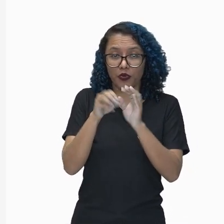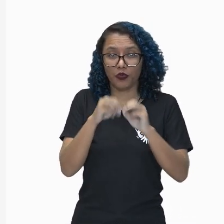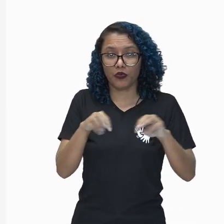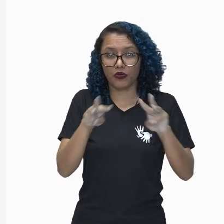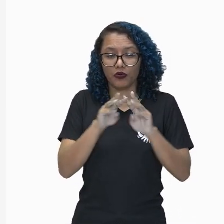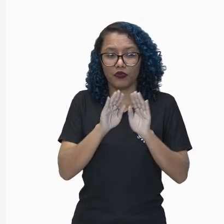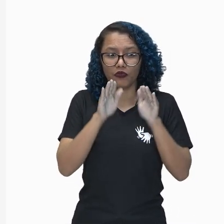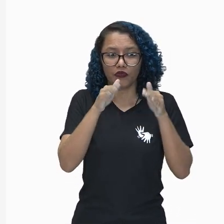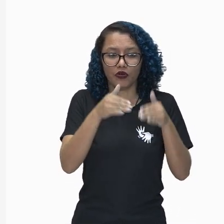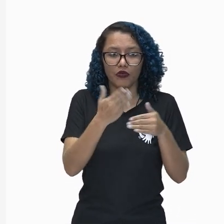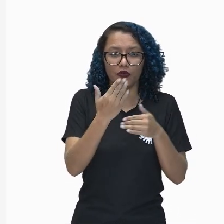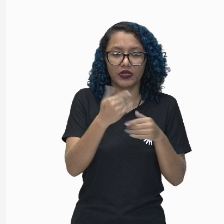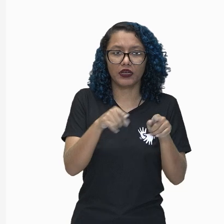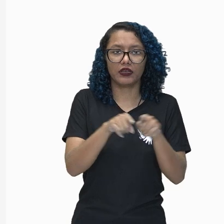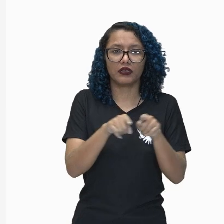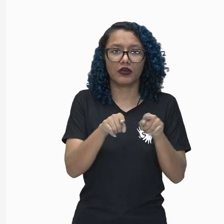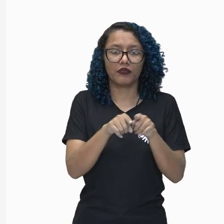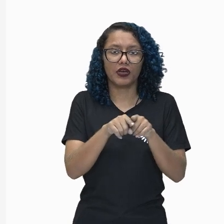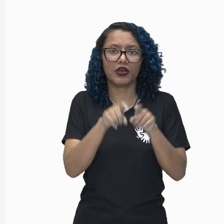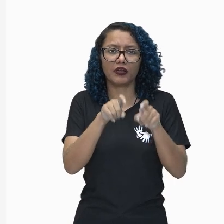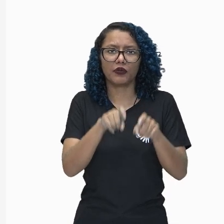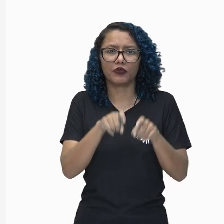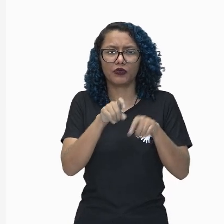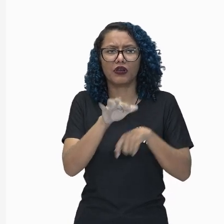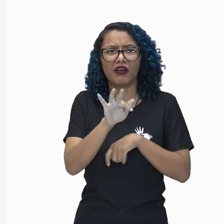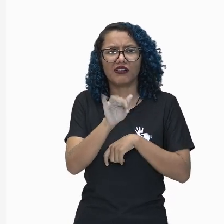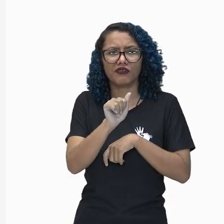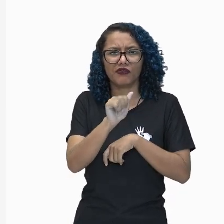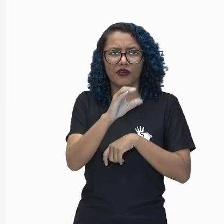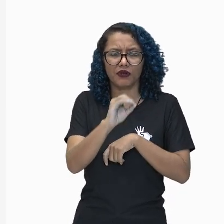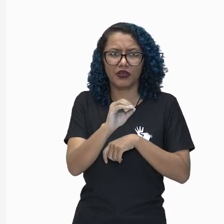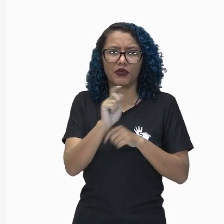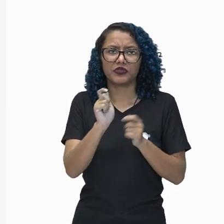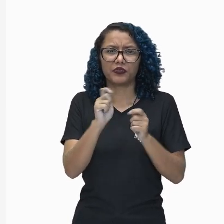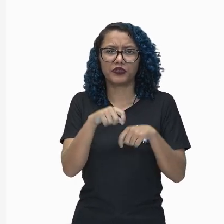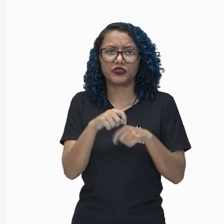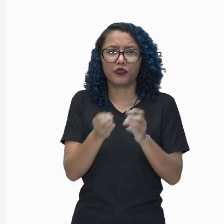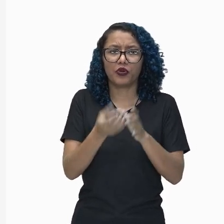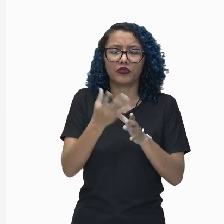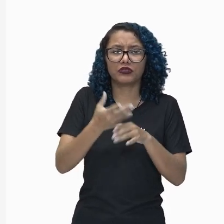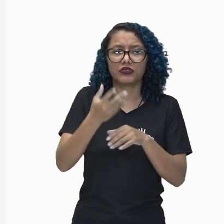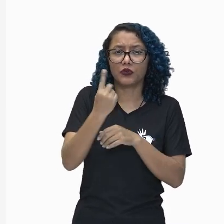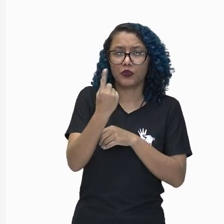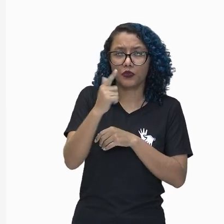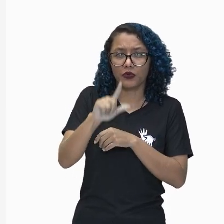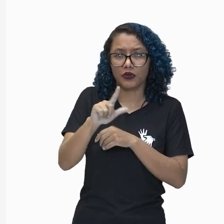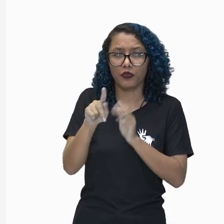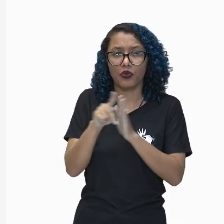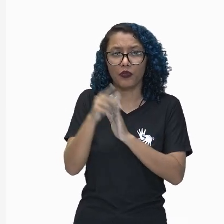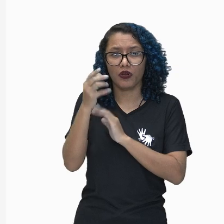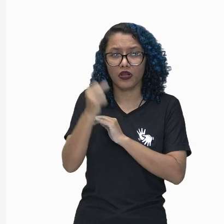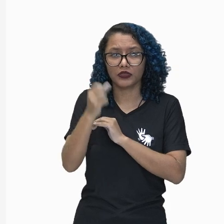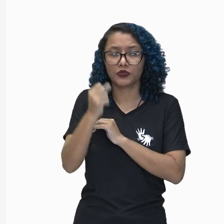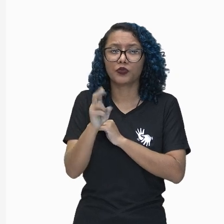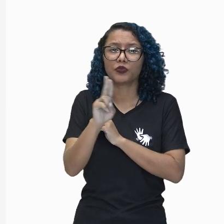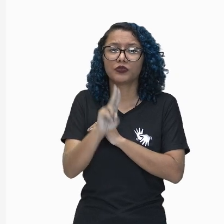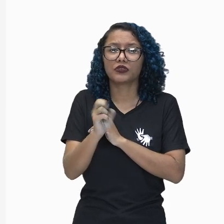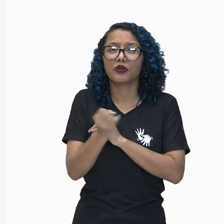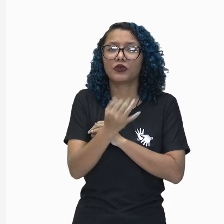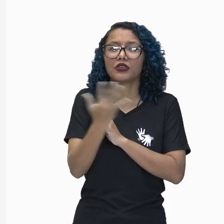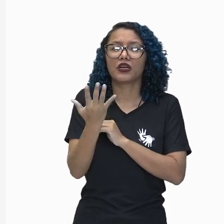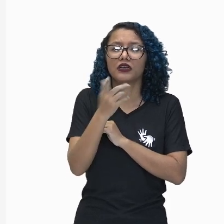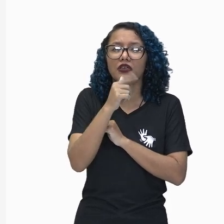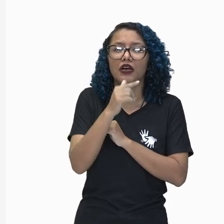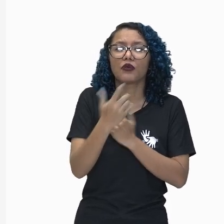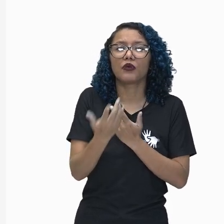Agricultura, FAO, para produzir 1 litro de leite são utilizados 1.000 litros de água.